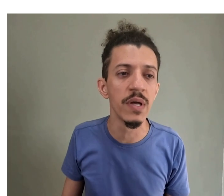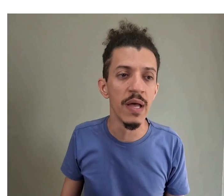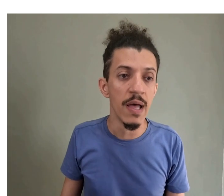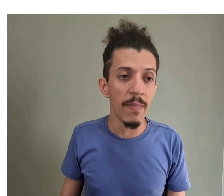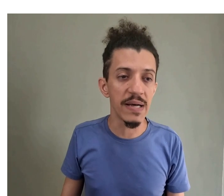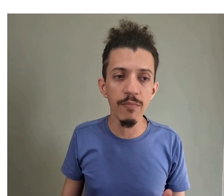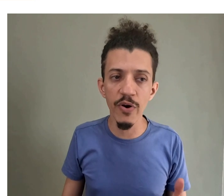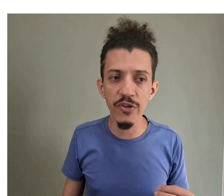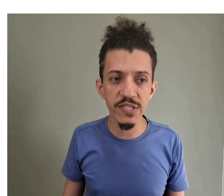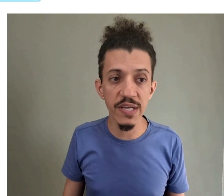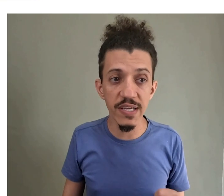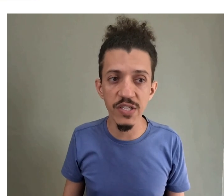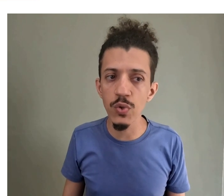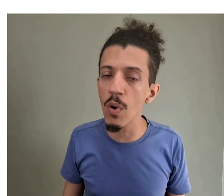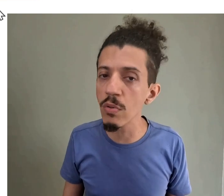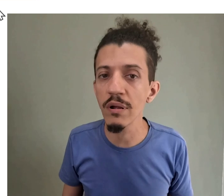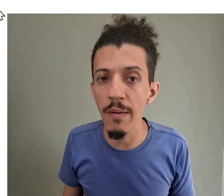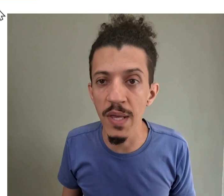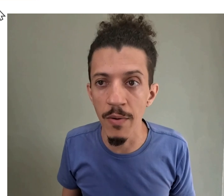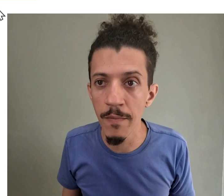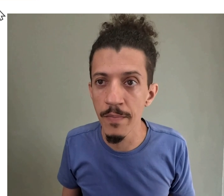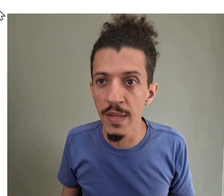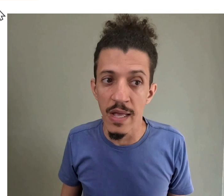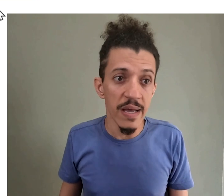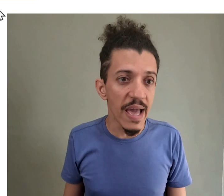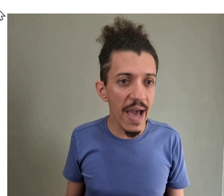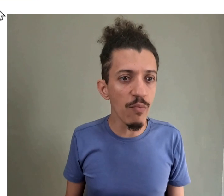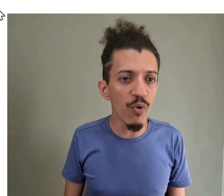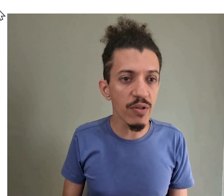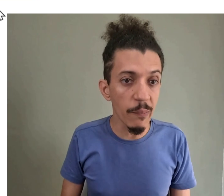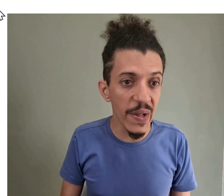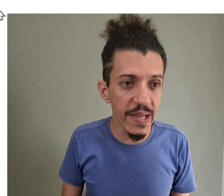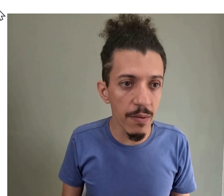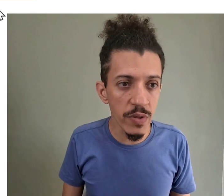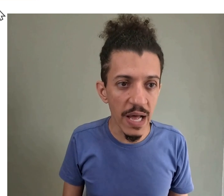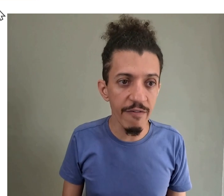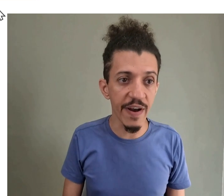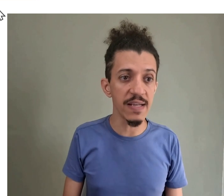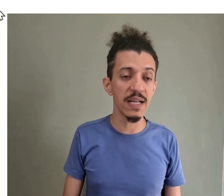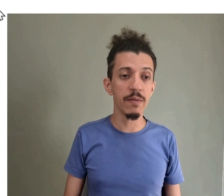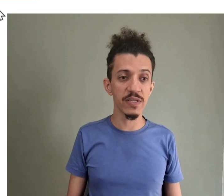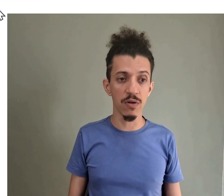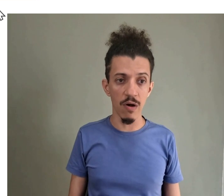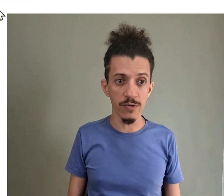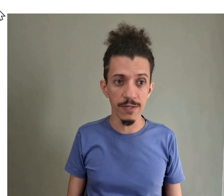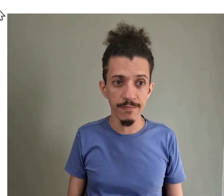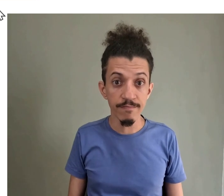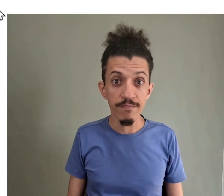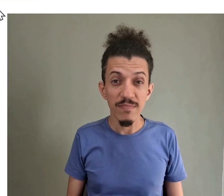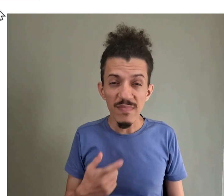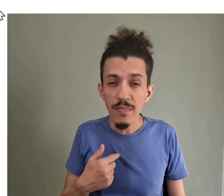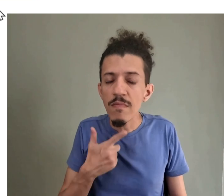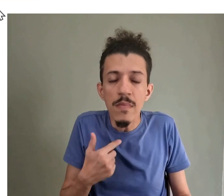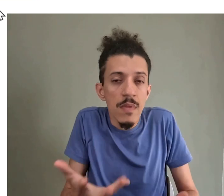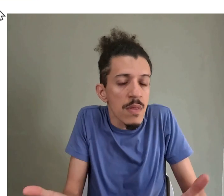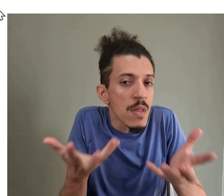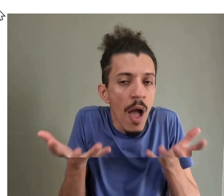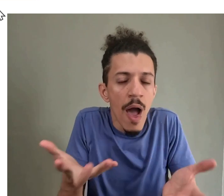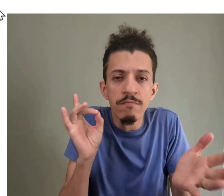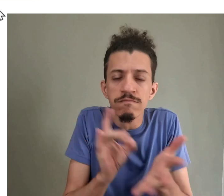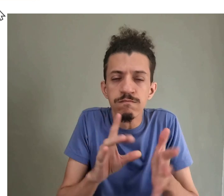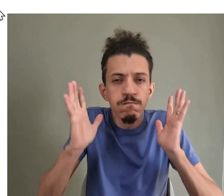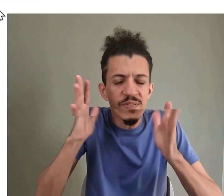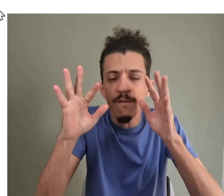surdos. Mas a boa notícia é que existe um outro caminho. Quero muito aprender a montar frases em Libras Logos.